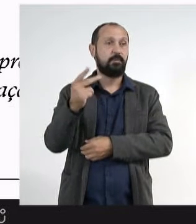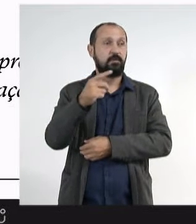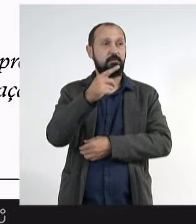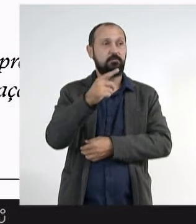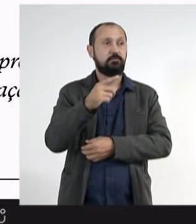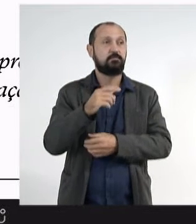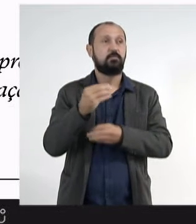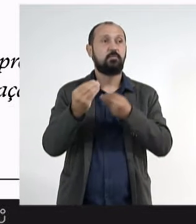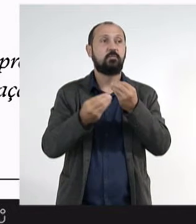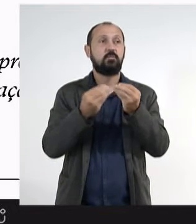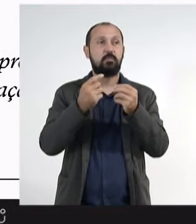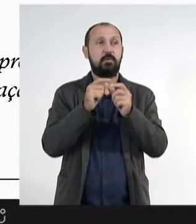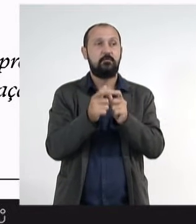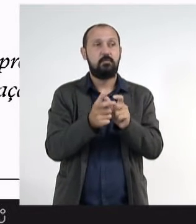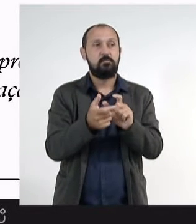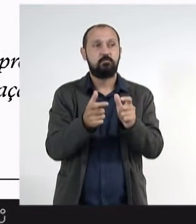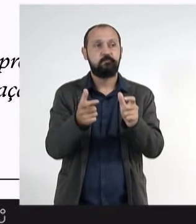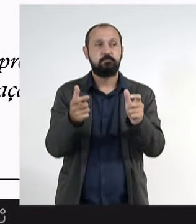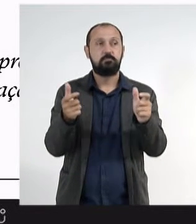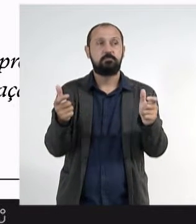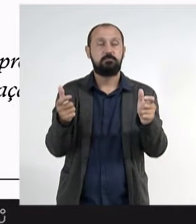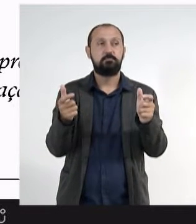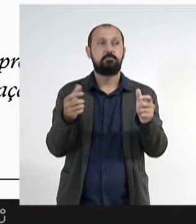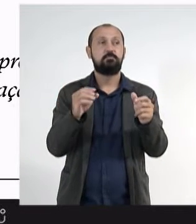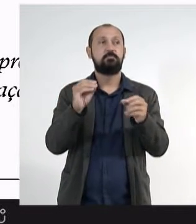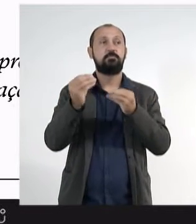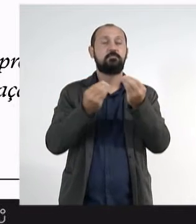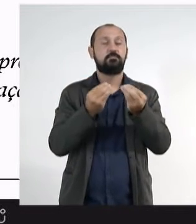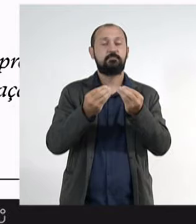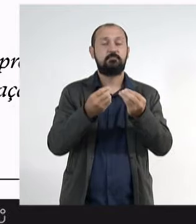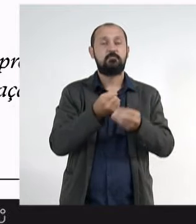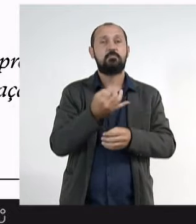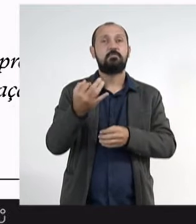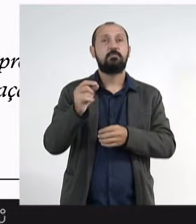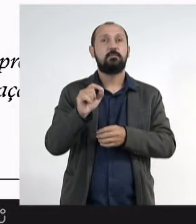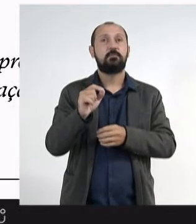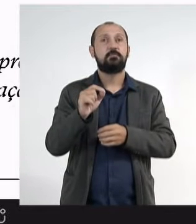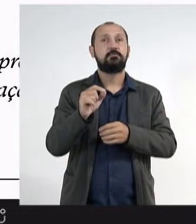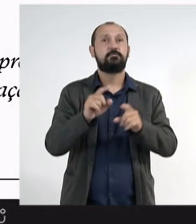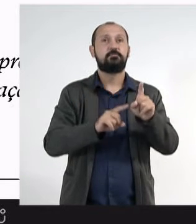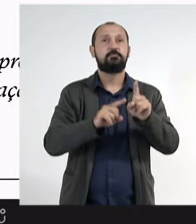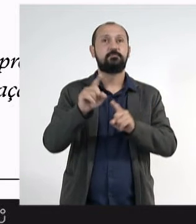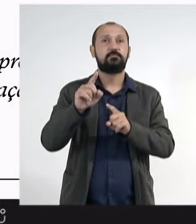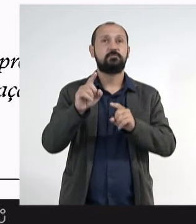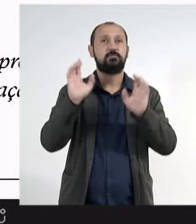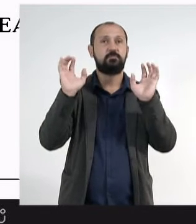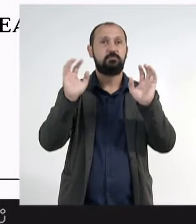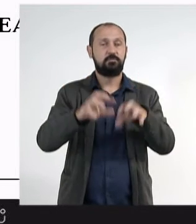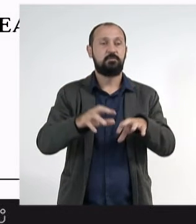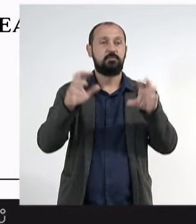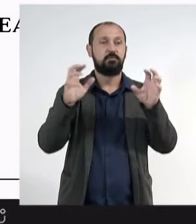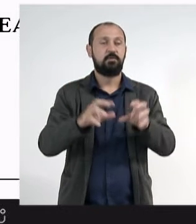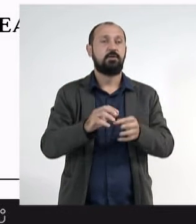ao longo do tempo, à medida que ela foi crescendo, o aumento de habitantes e o aumento da frequência de inundação.